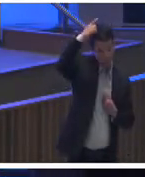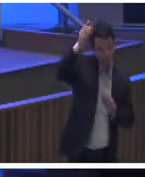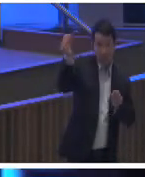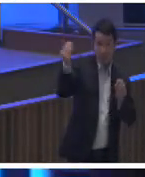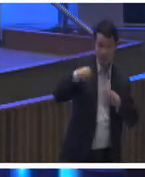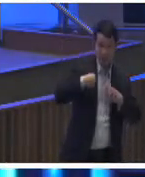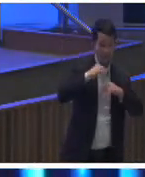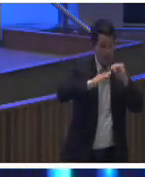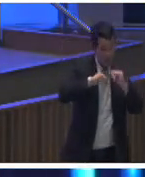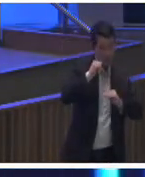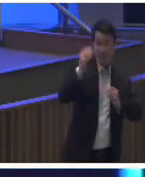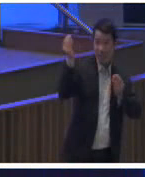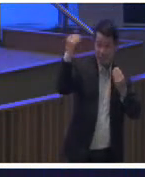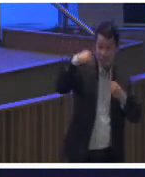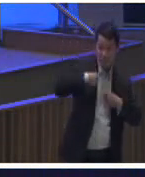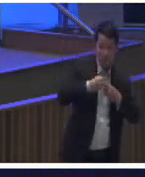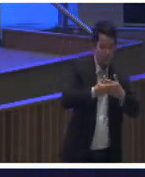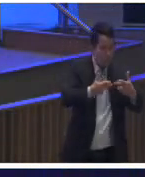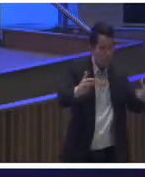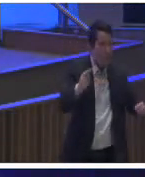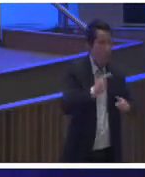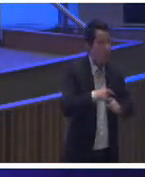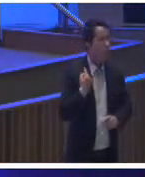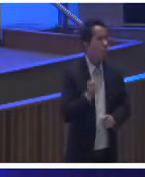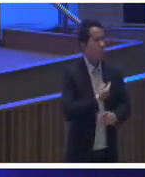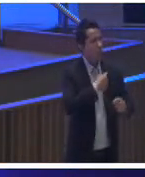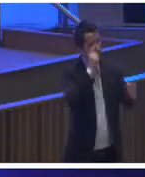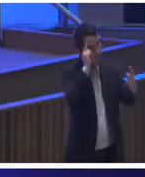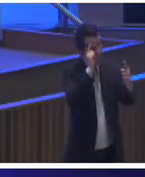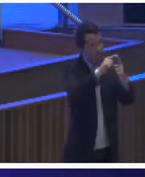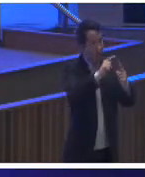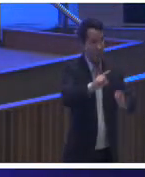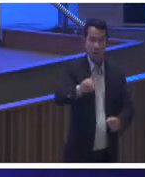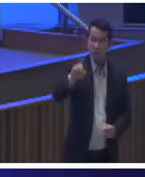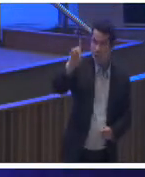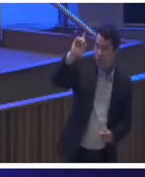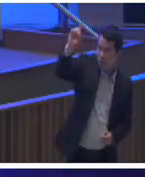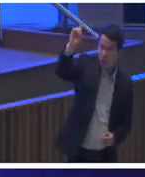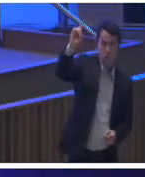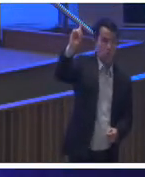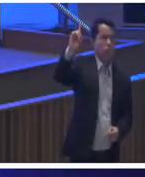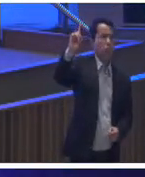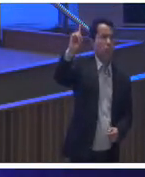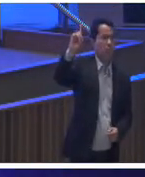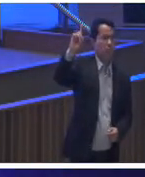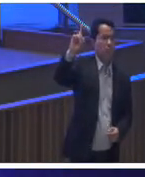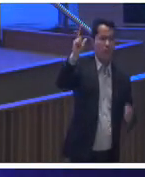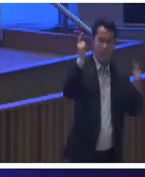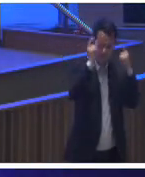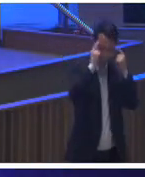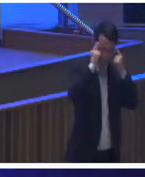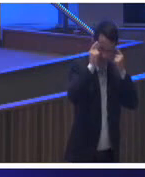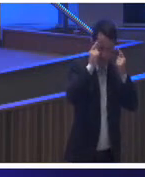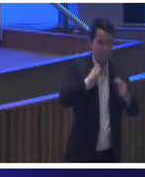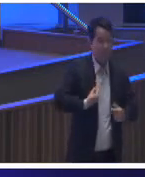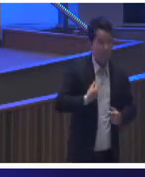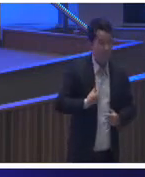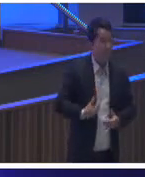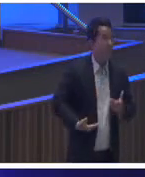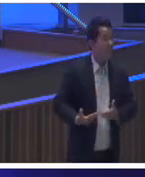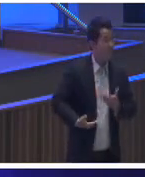no propósito de Deus, na missão de Deus, nos valores do reino de Deus, e a gente começa a ver coisas de Deus